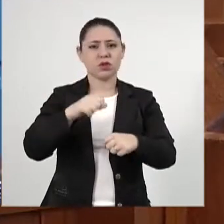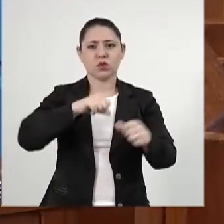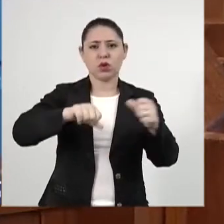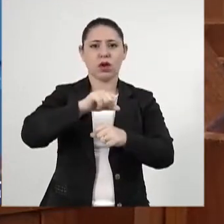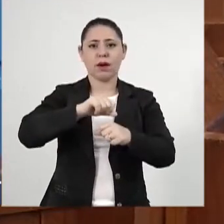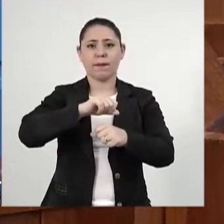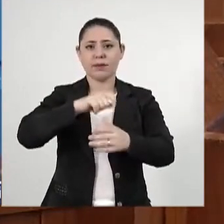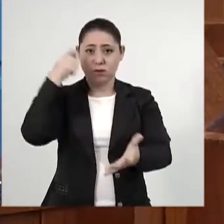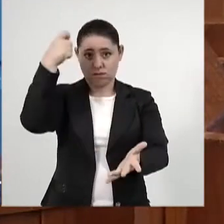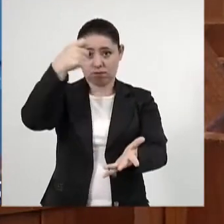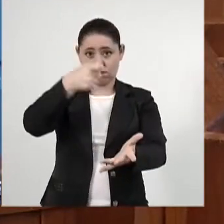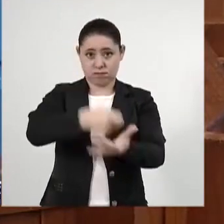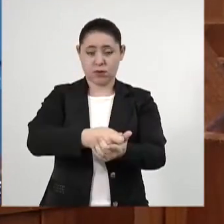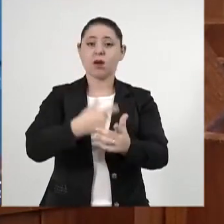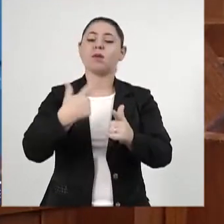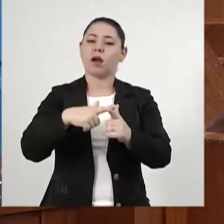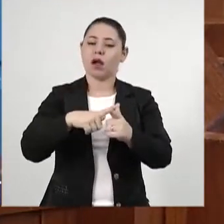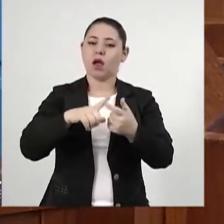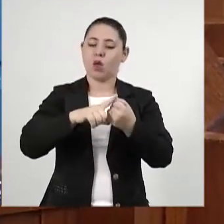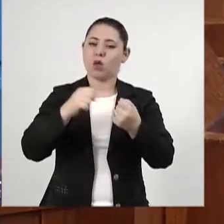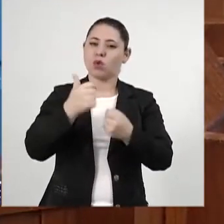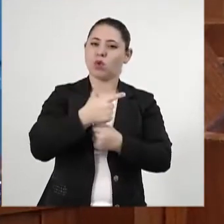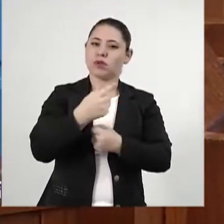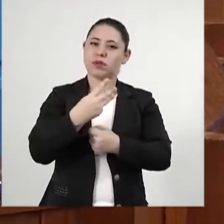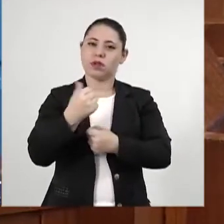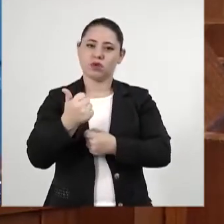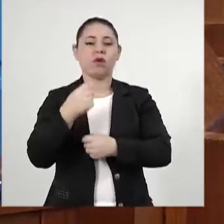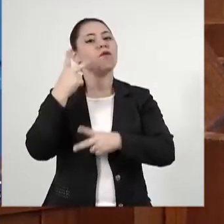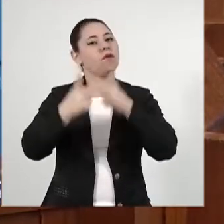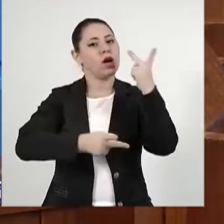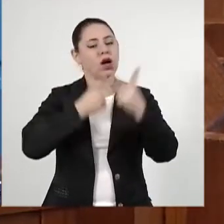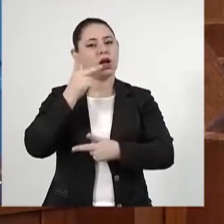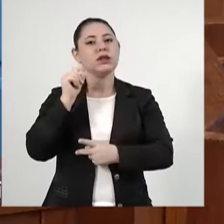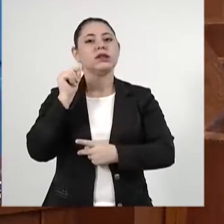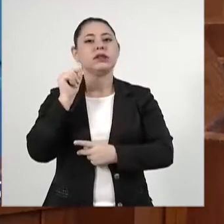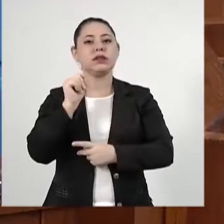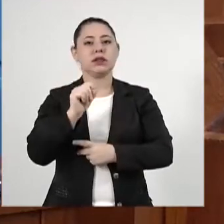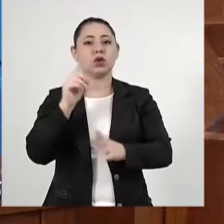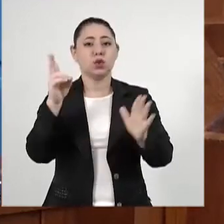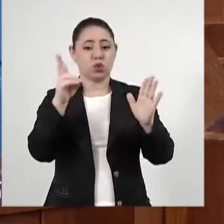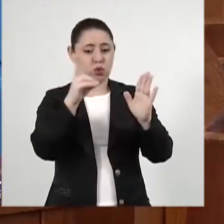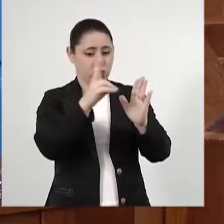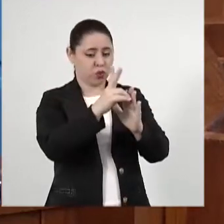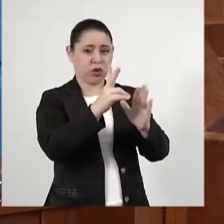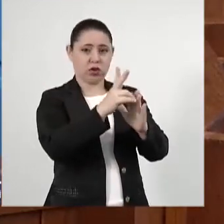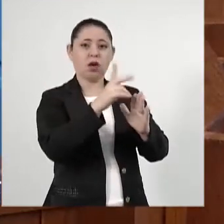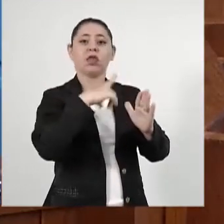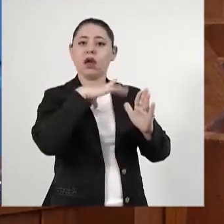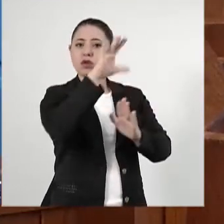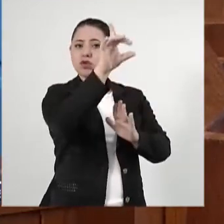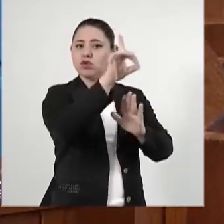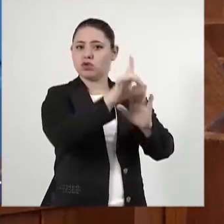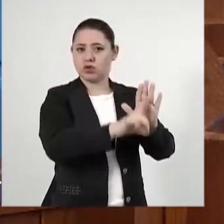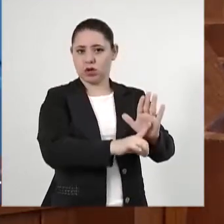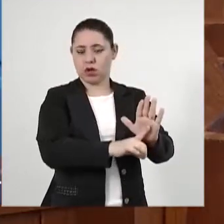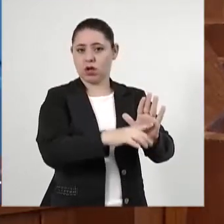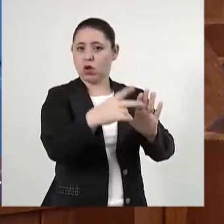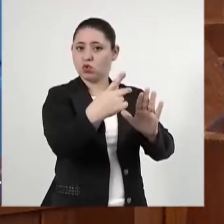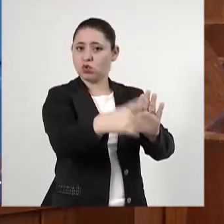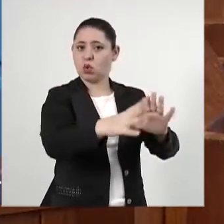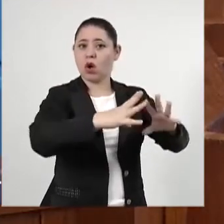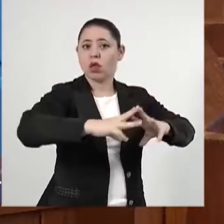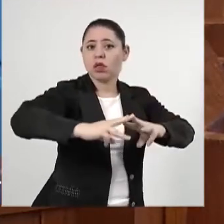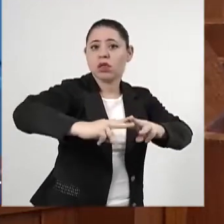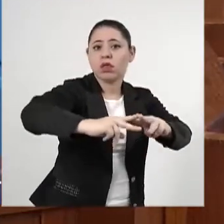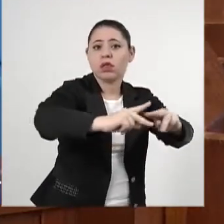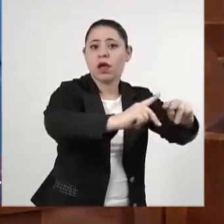ser cumprido. Porque lá diz o seguinte, que o índio tem o direito da terra